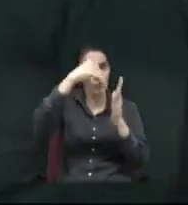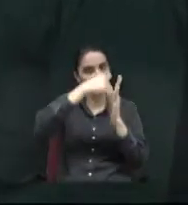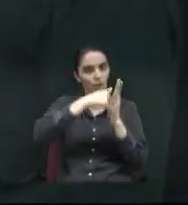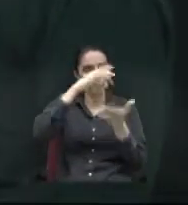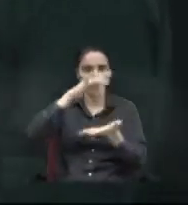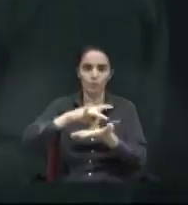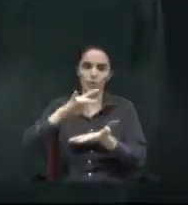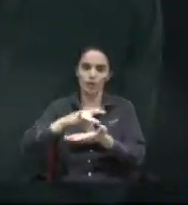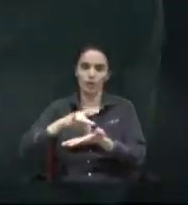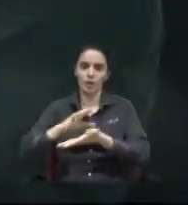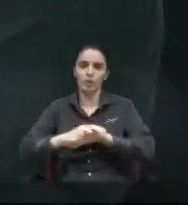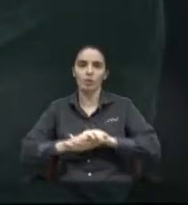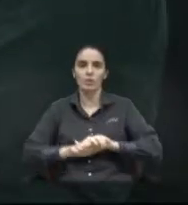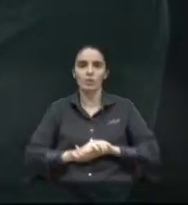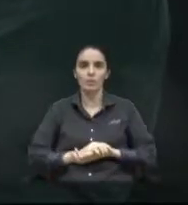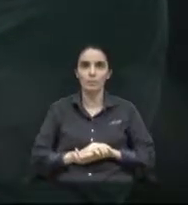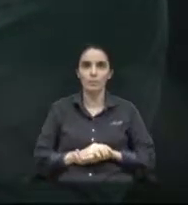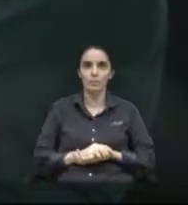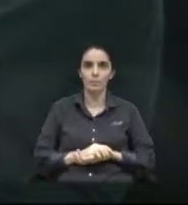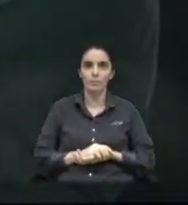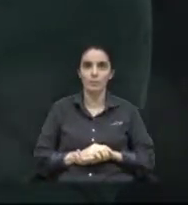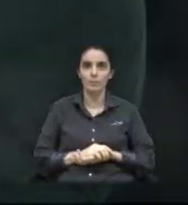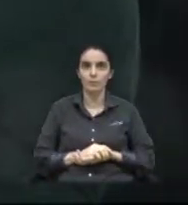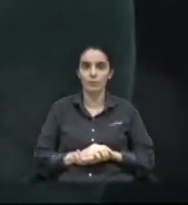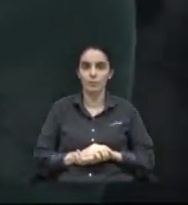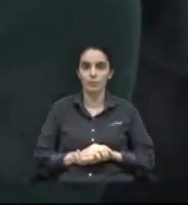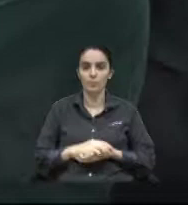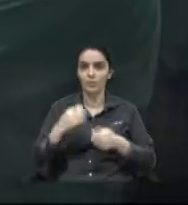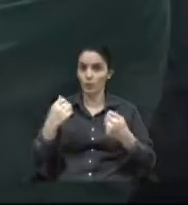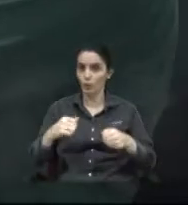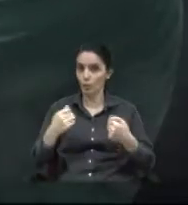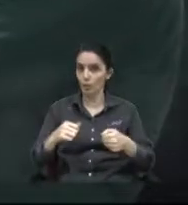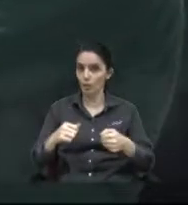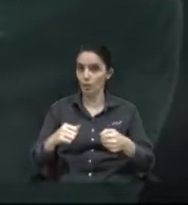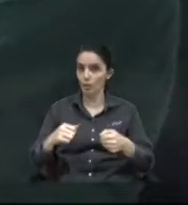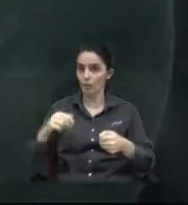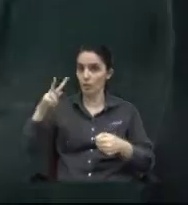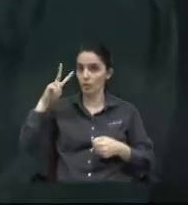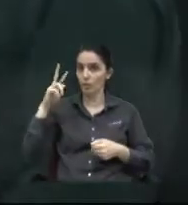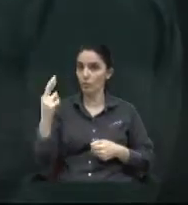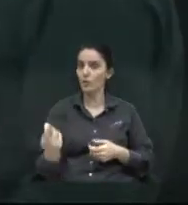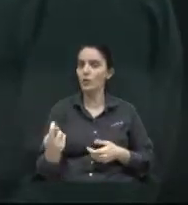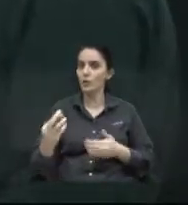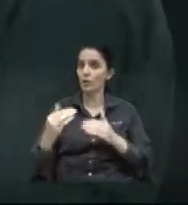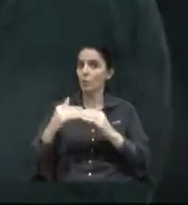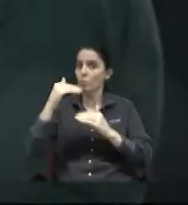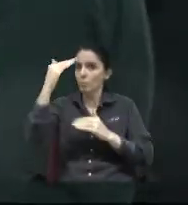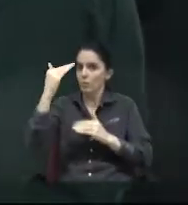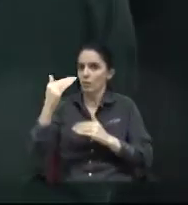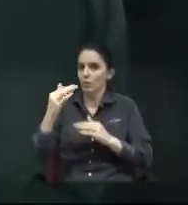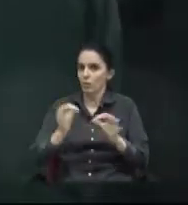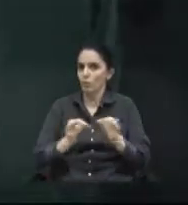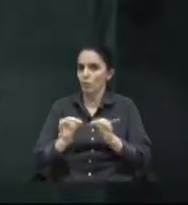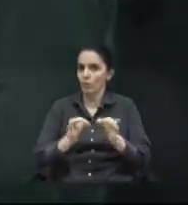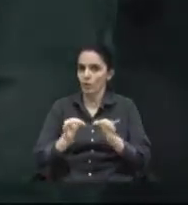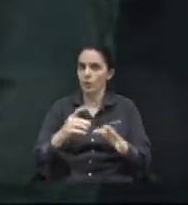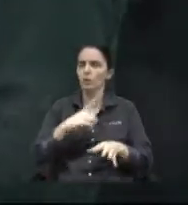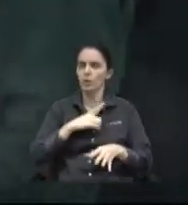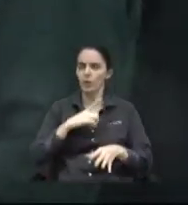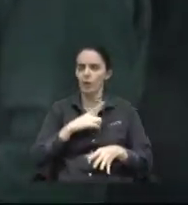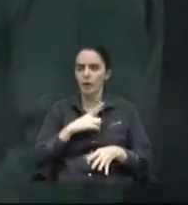é simplesmente no sentido de valorizar um pouco mais os projetos. Nós temos na casa